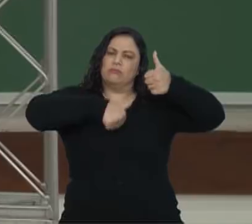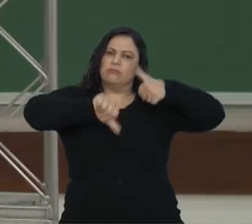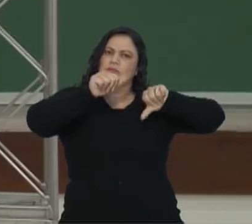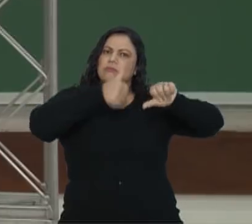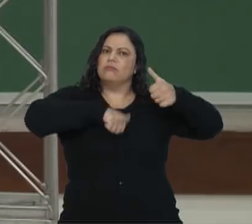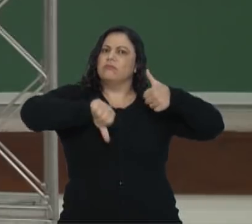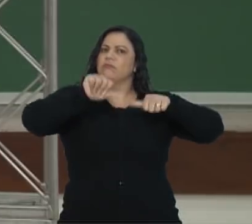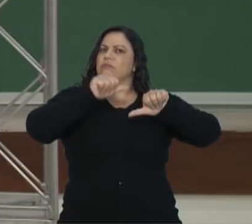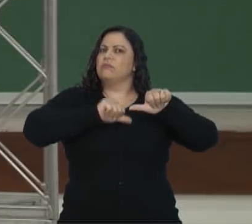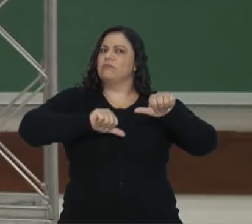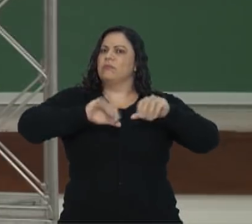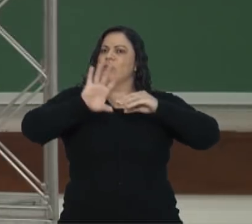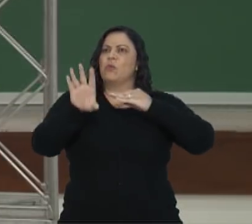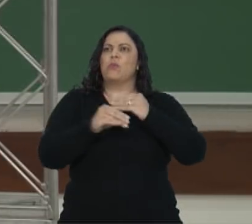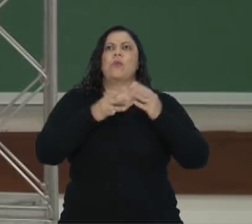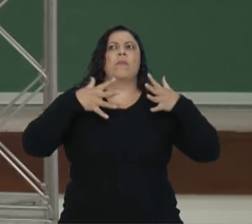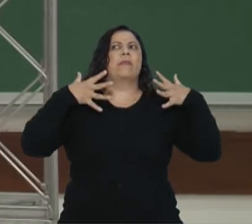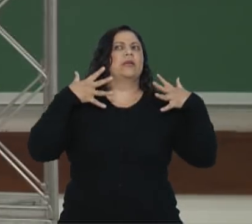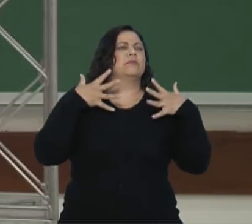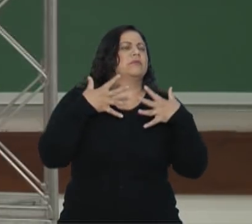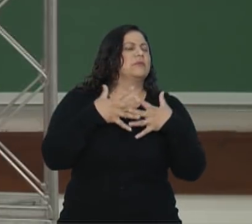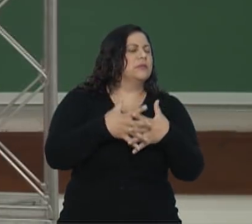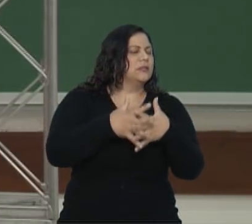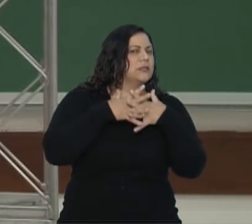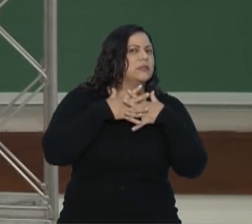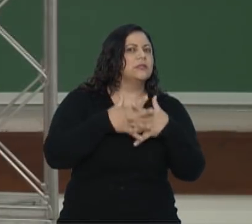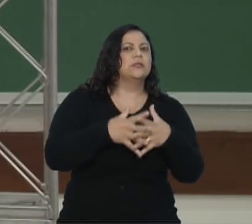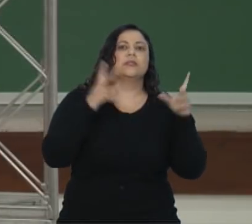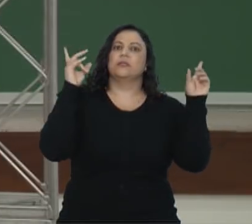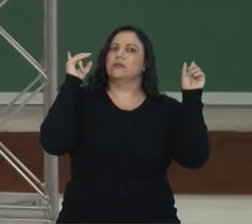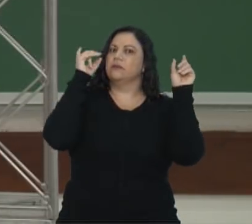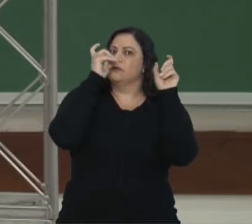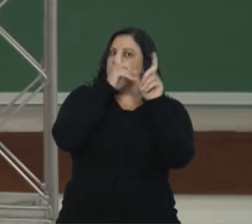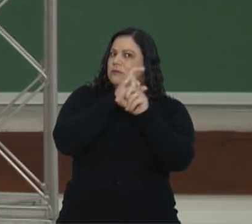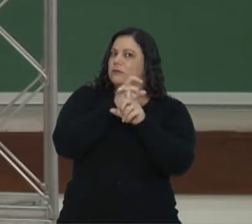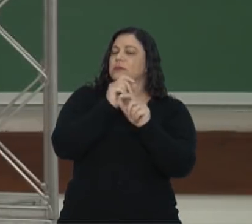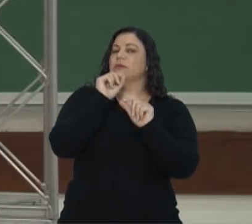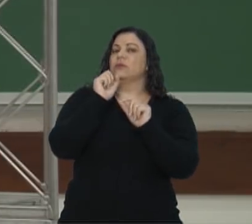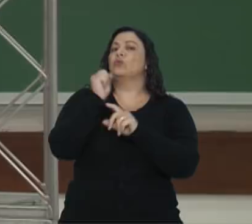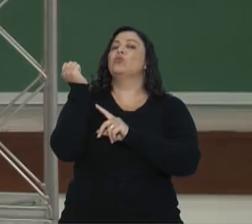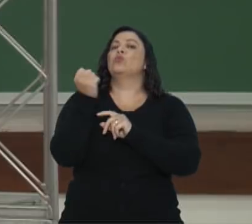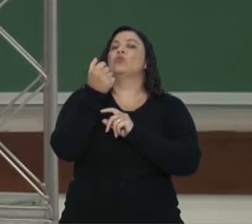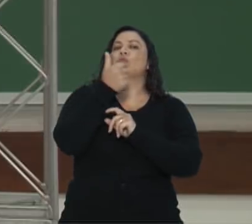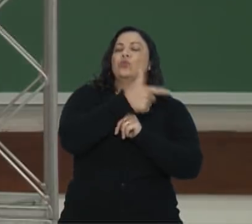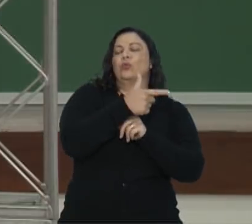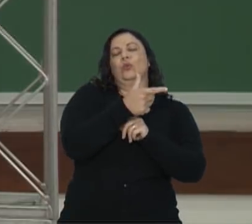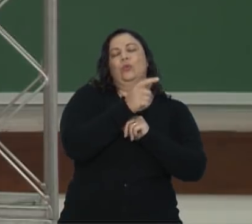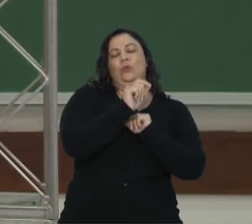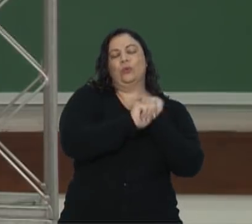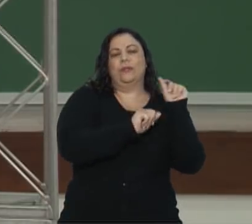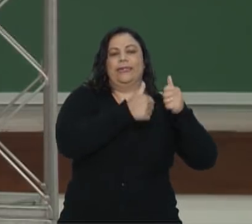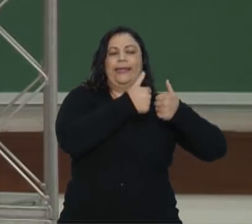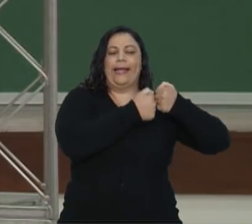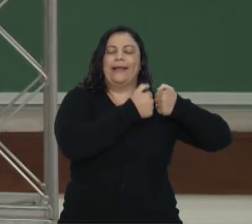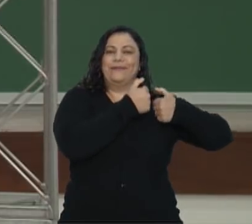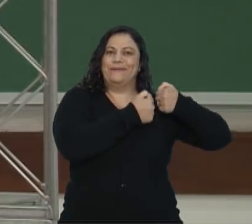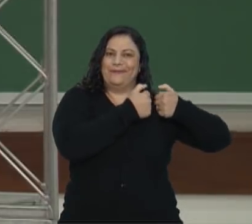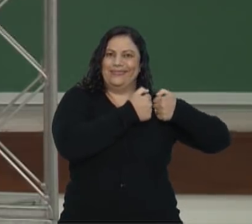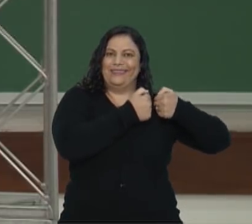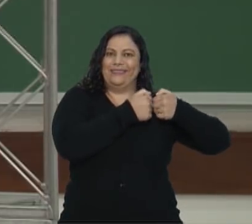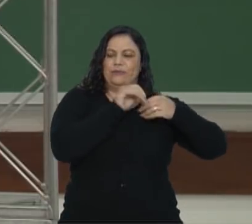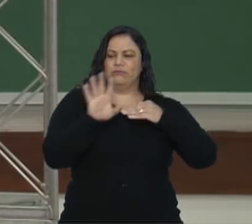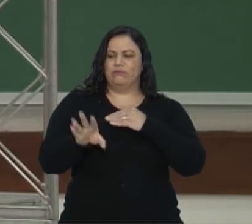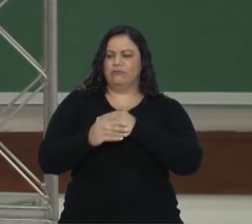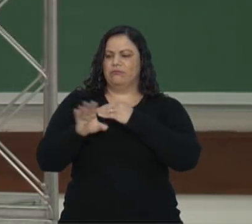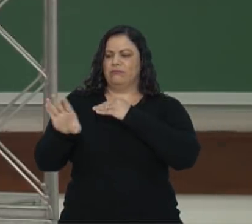muito mais complexas, muito mais elaboradas que as transformações físicas. Então, quando a gente agrega ali